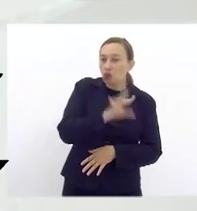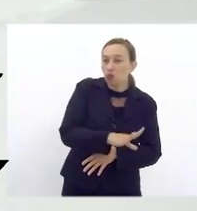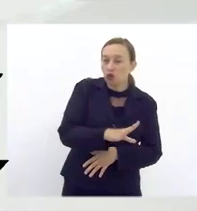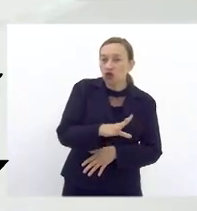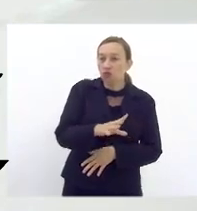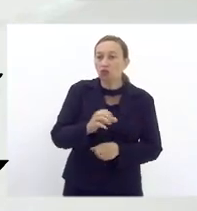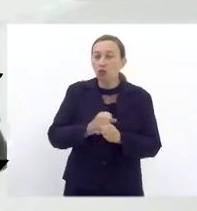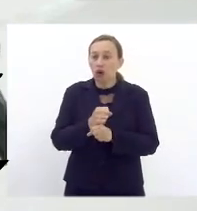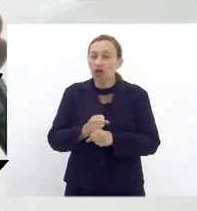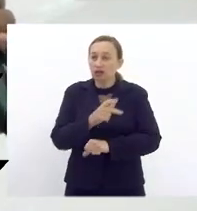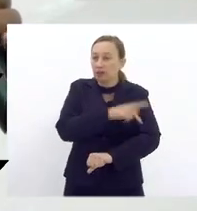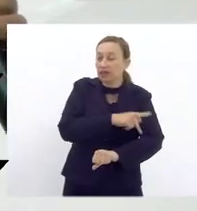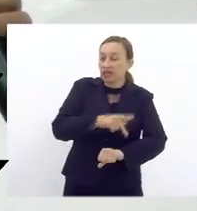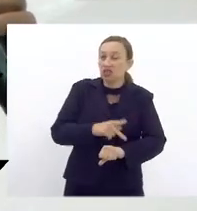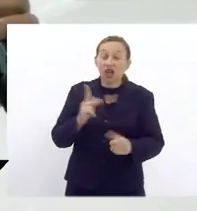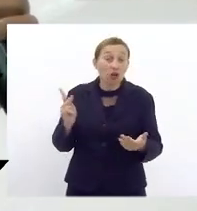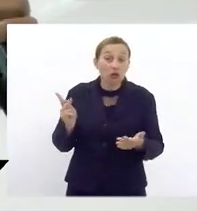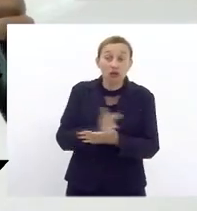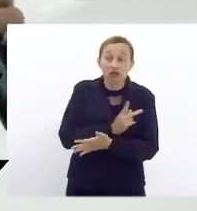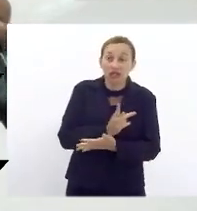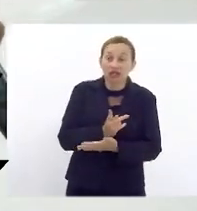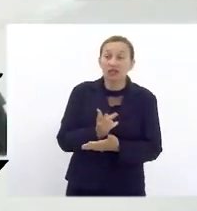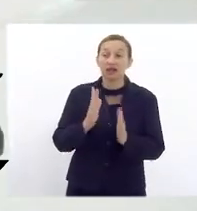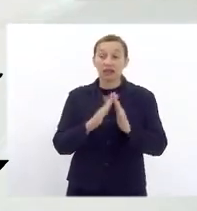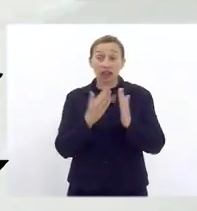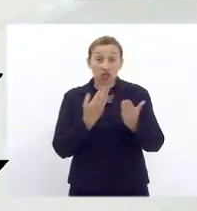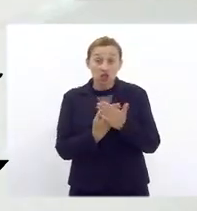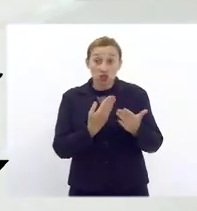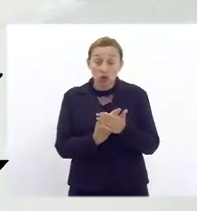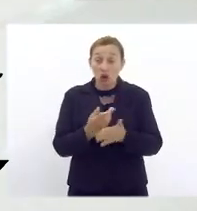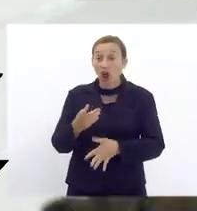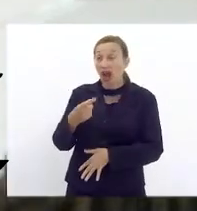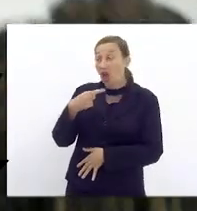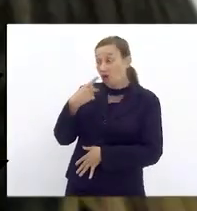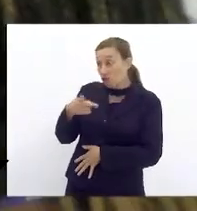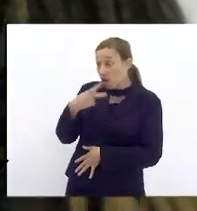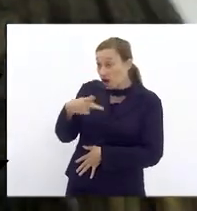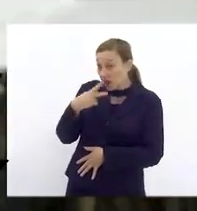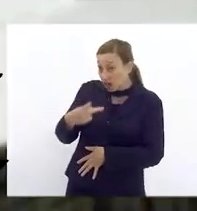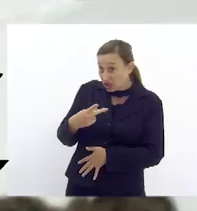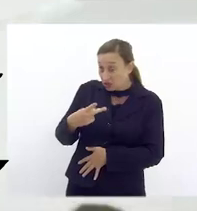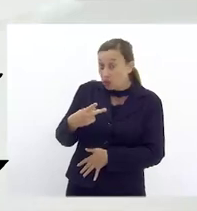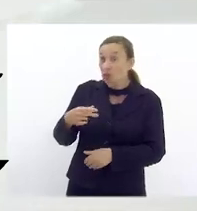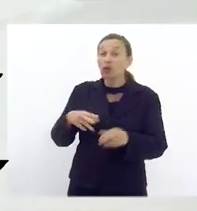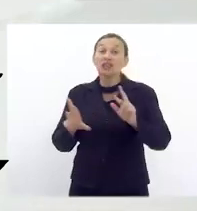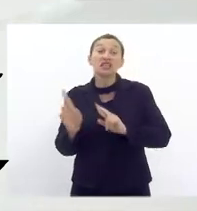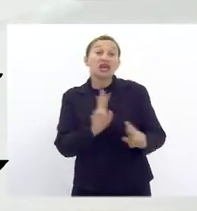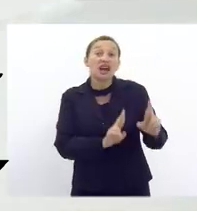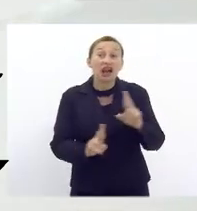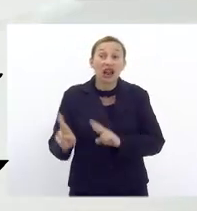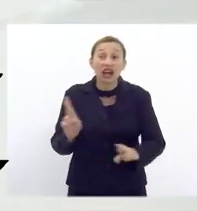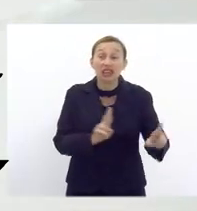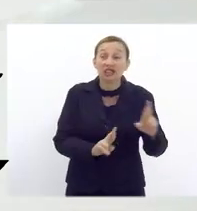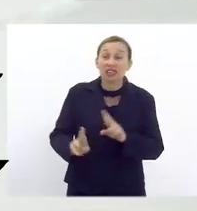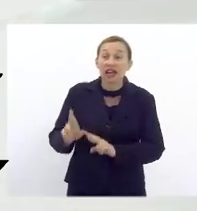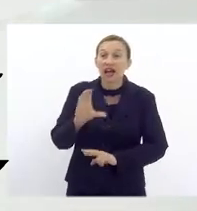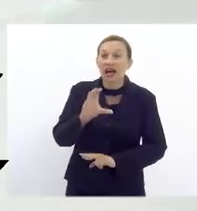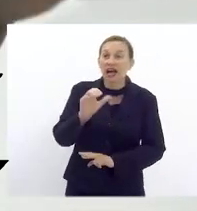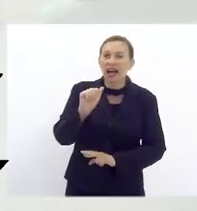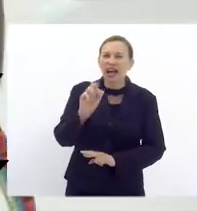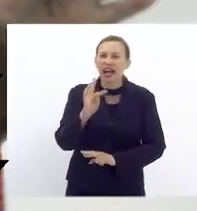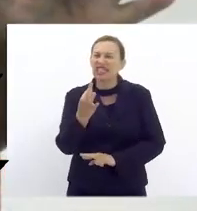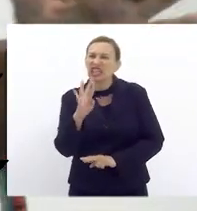pedagogia E isso acontece na escola aí eu estou falando em relação a cartilha